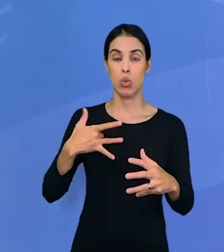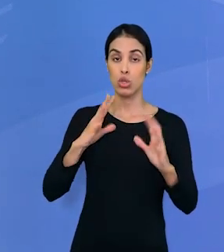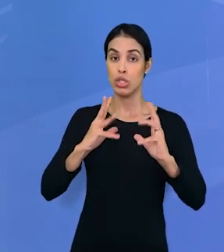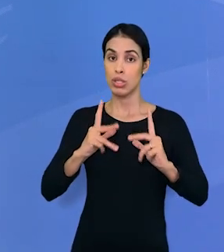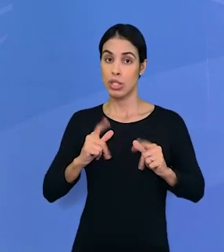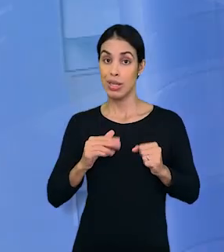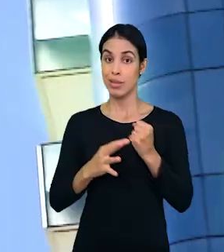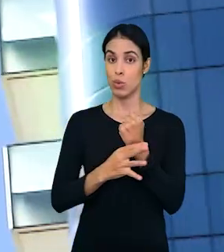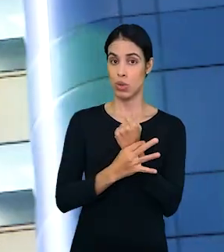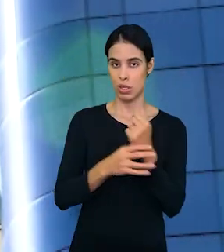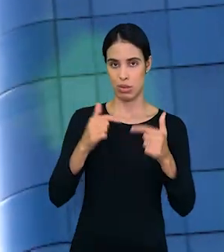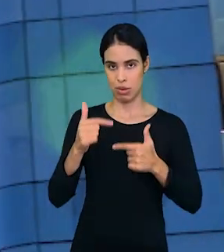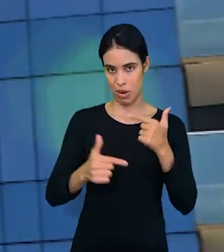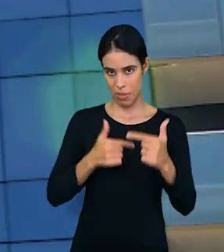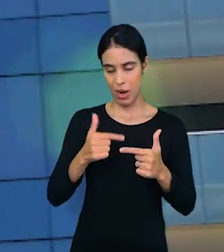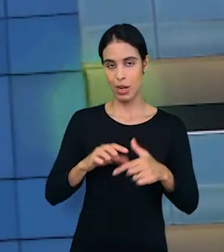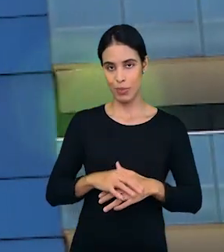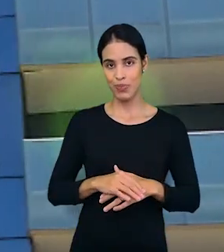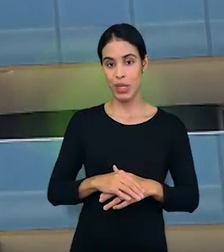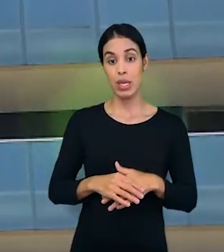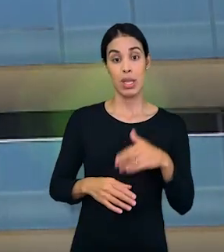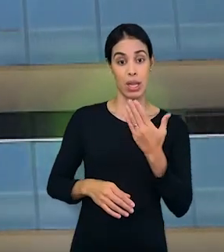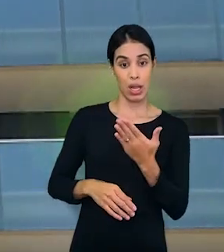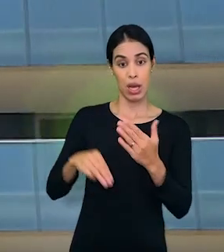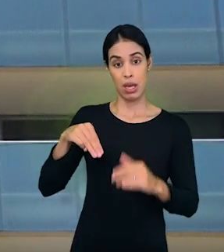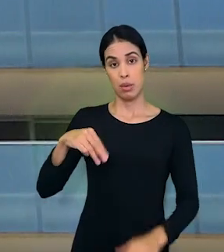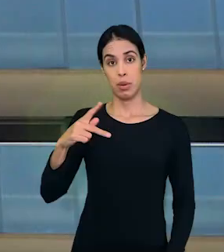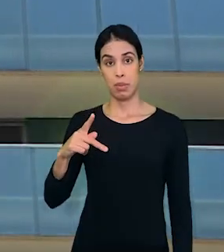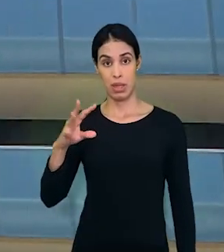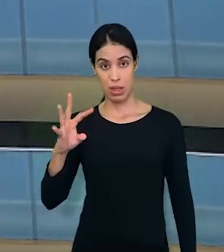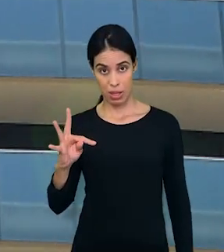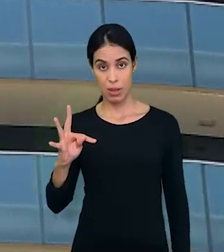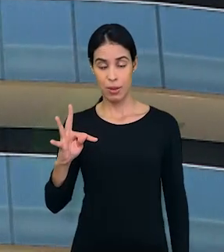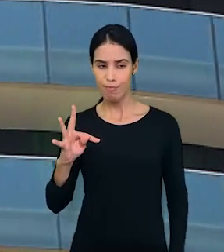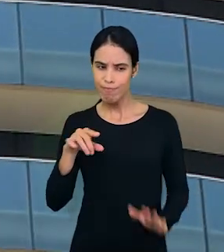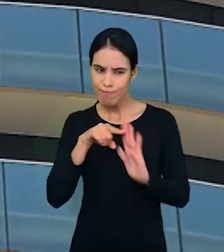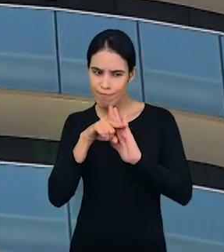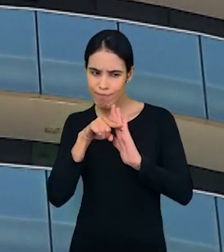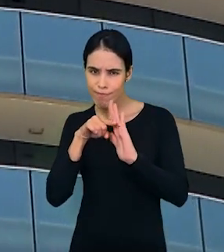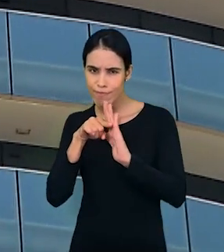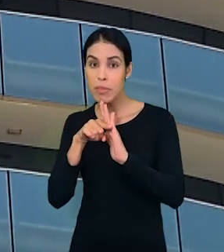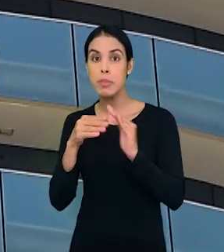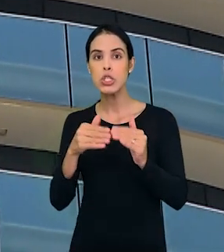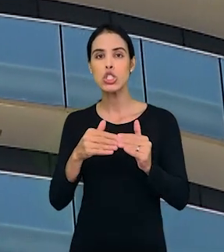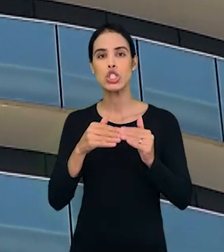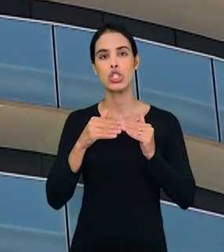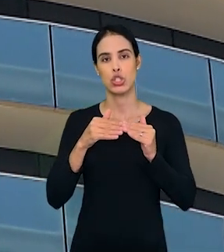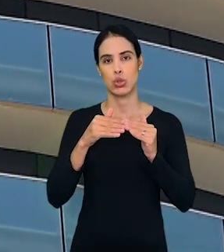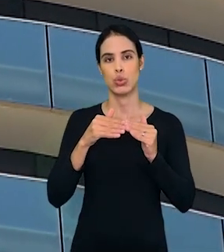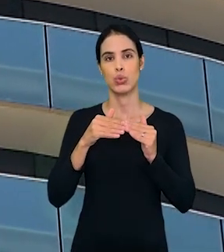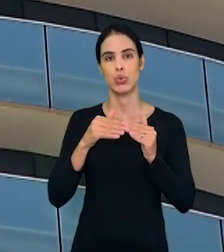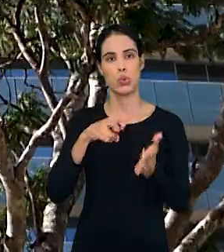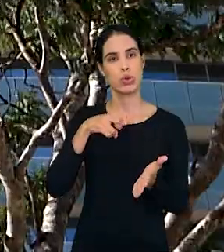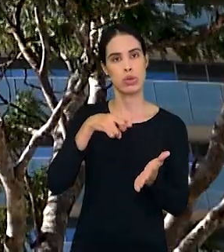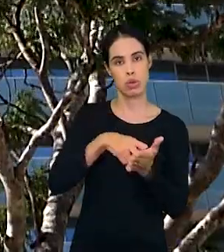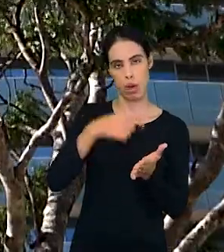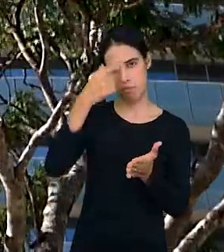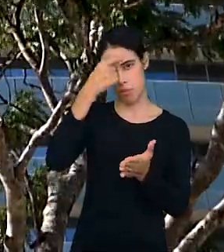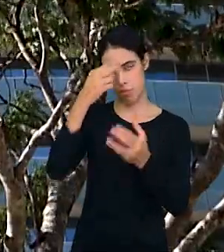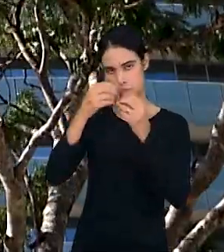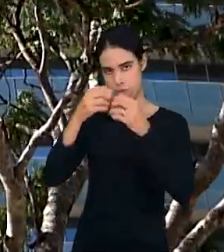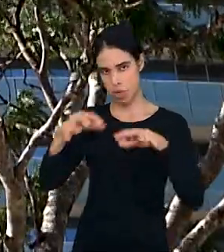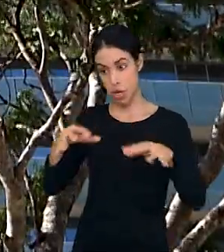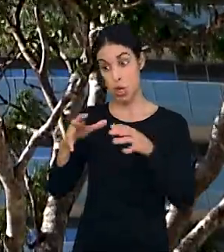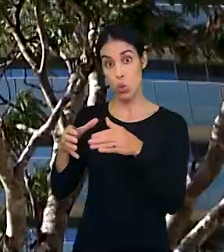no trabalho. Na ação civil pública, o Ministério Público do Trabalho pediu indenização por dano moral